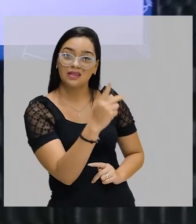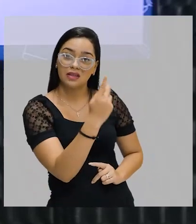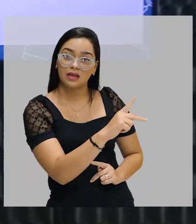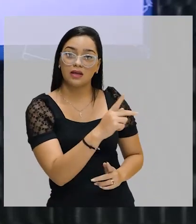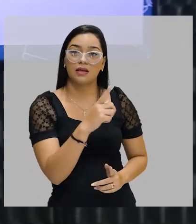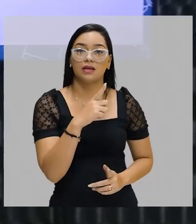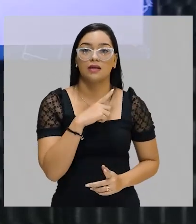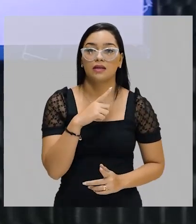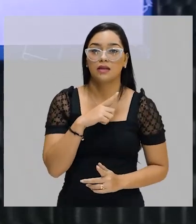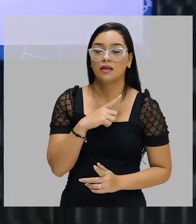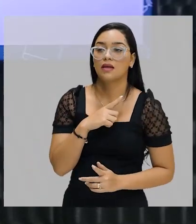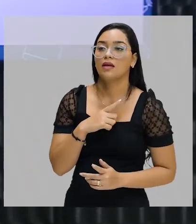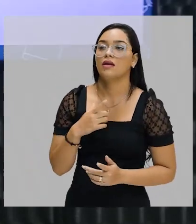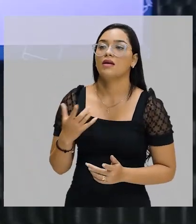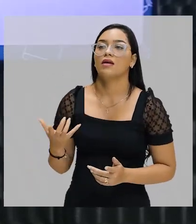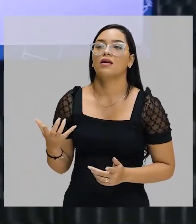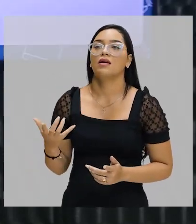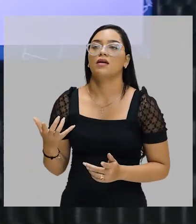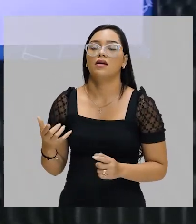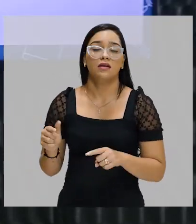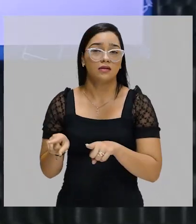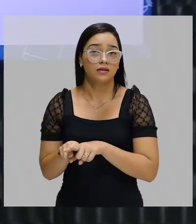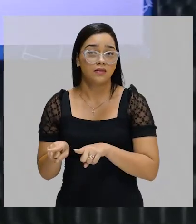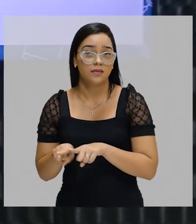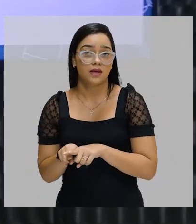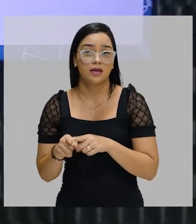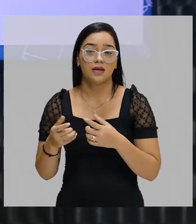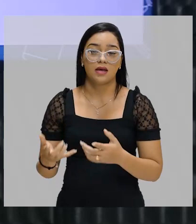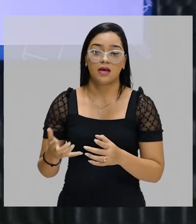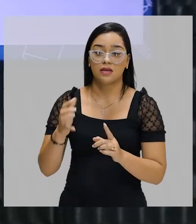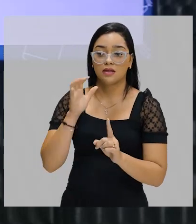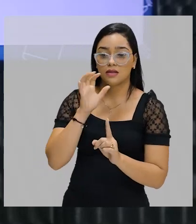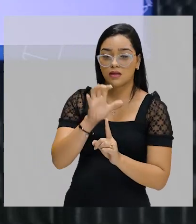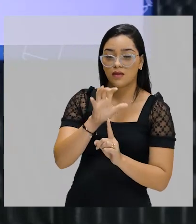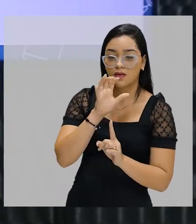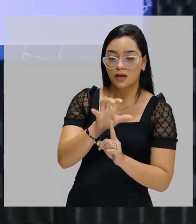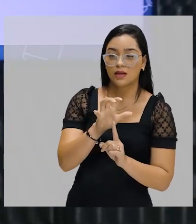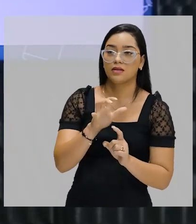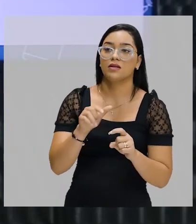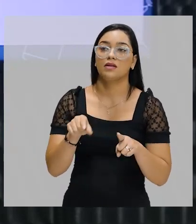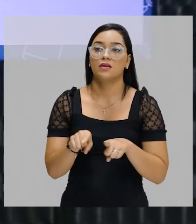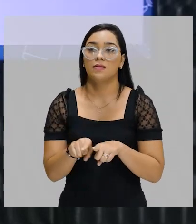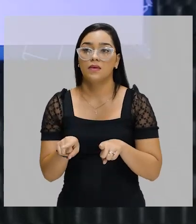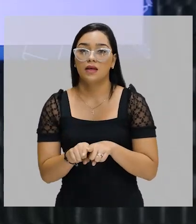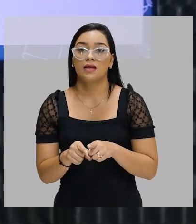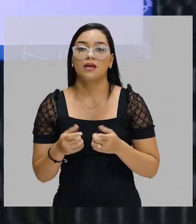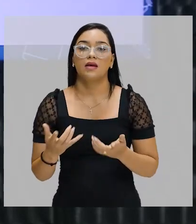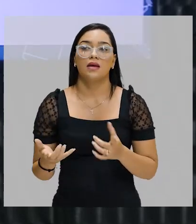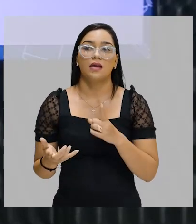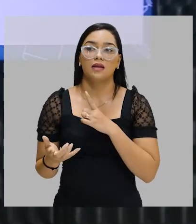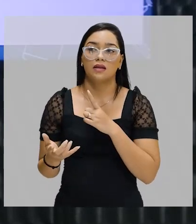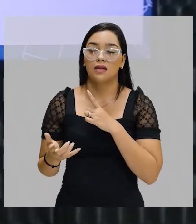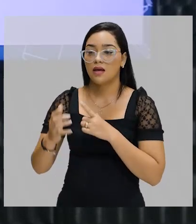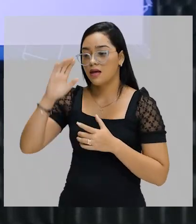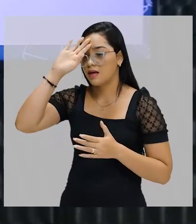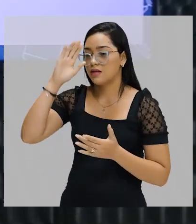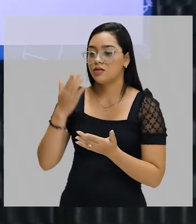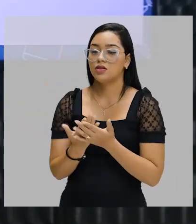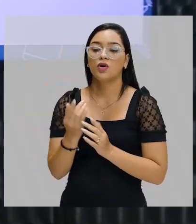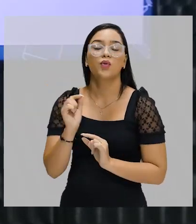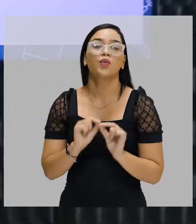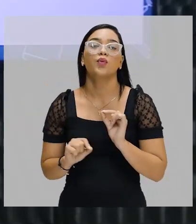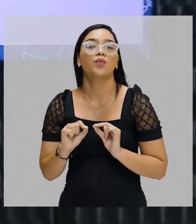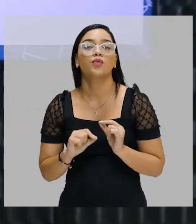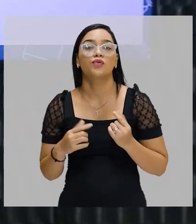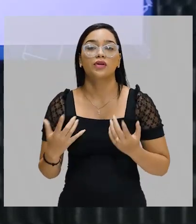é, do padrão de difração e do padrão de interferência, certo, levou a crer que o modelo